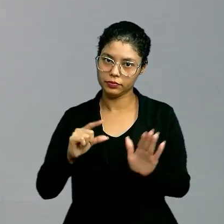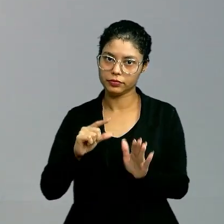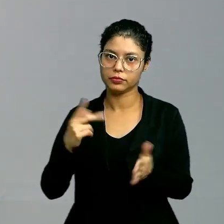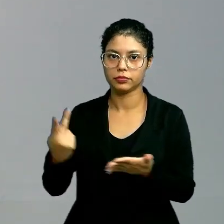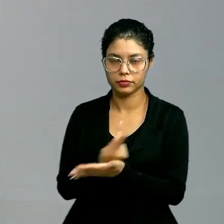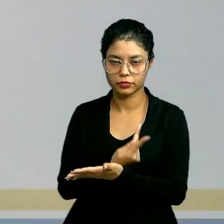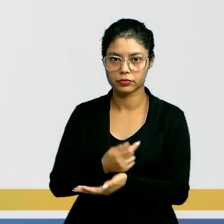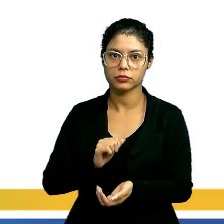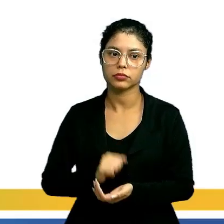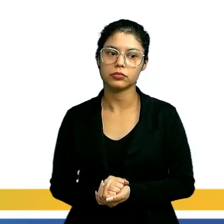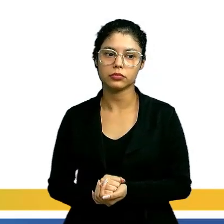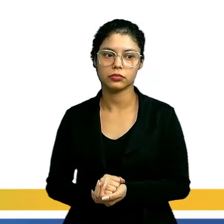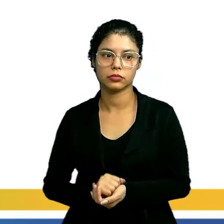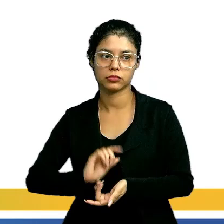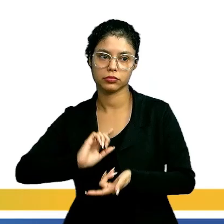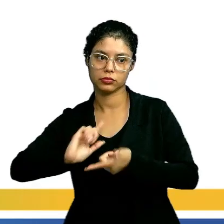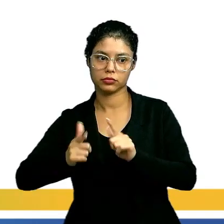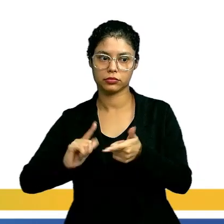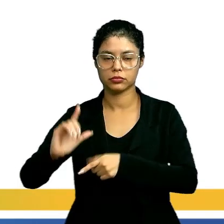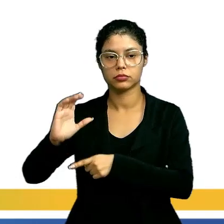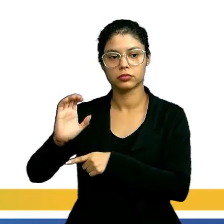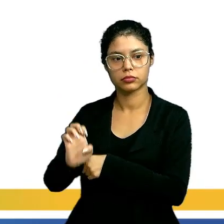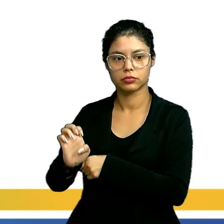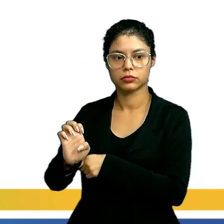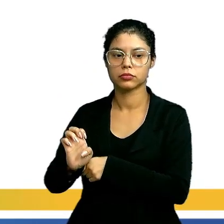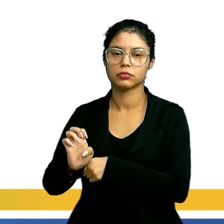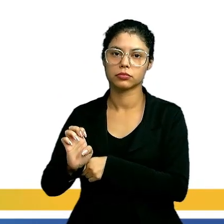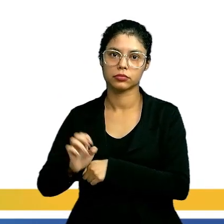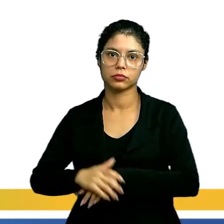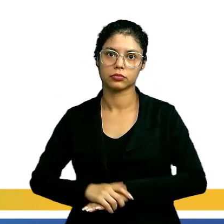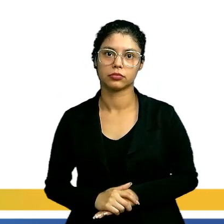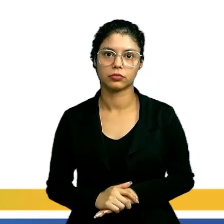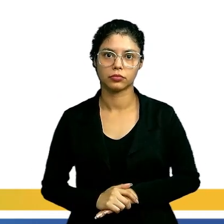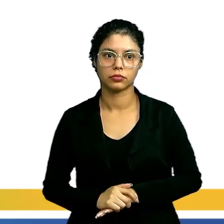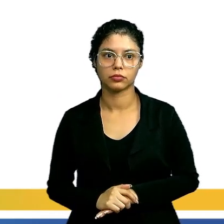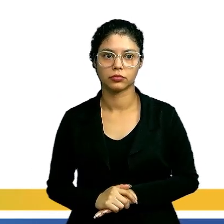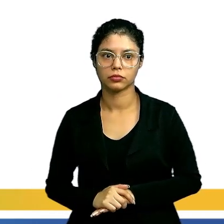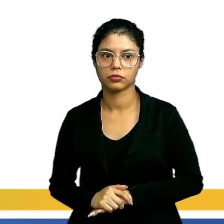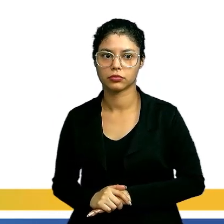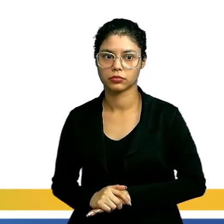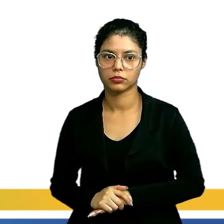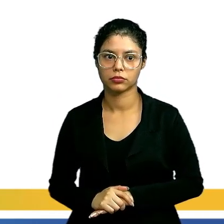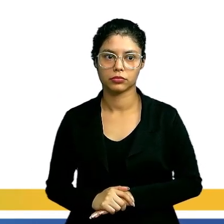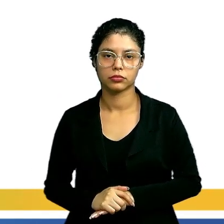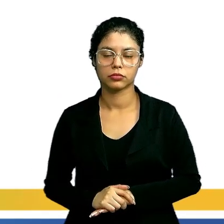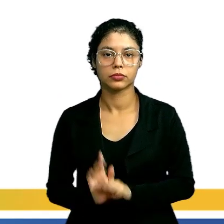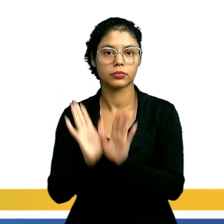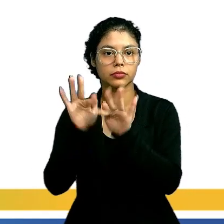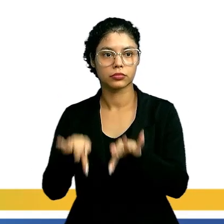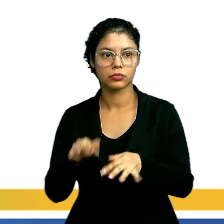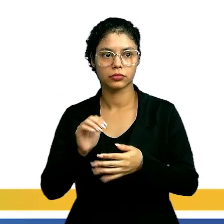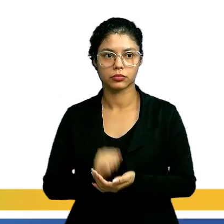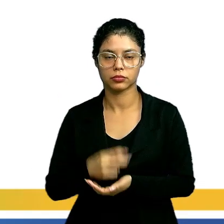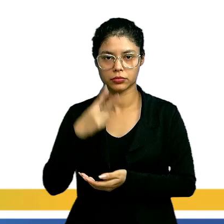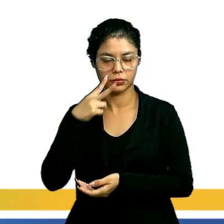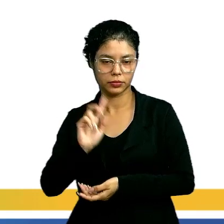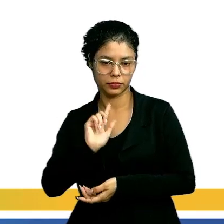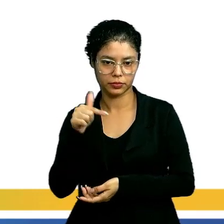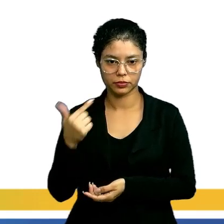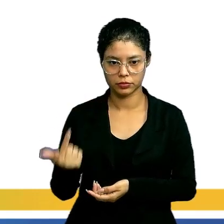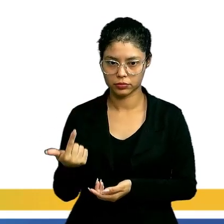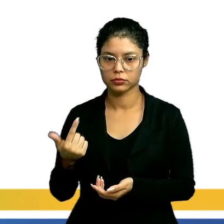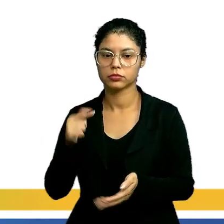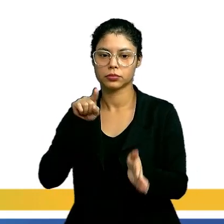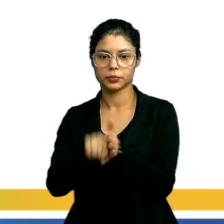completamente errado. Então, temos aqui como gabarito nossa alternativa, letra E. E para finalizar, vejamos aqui mais